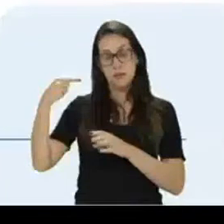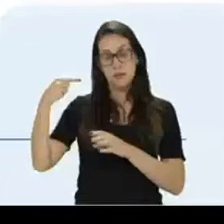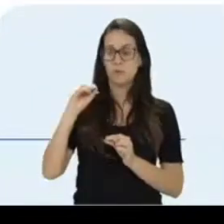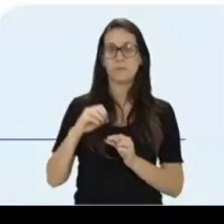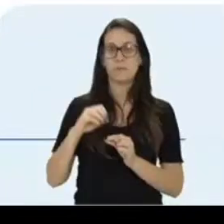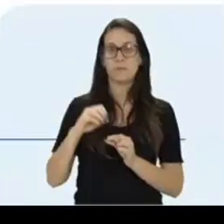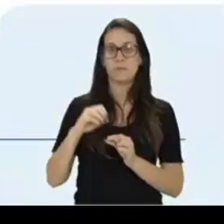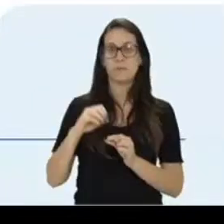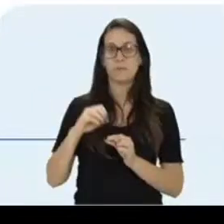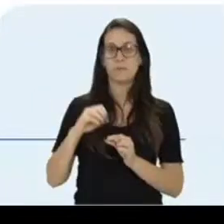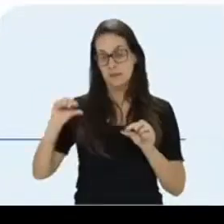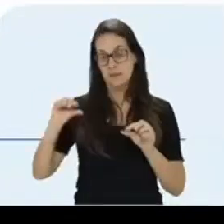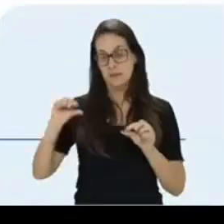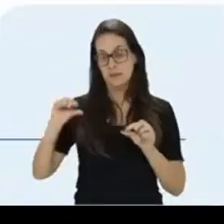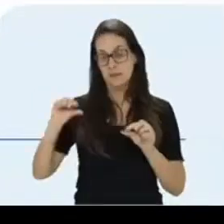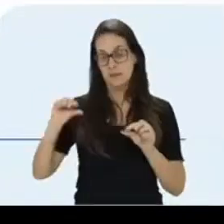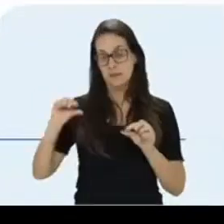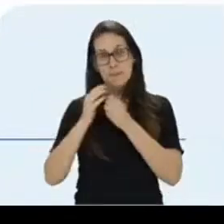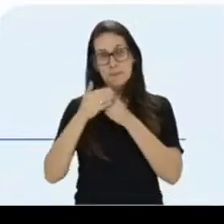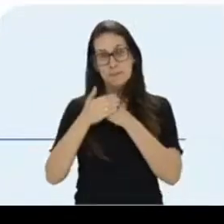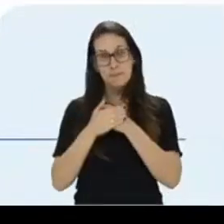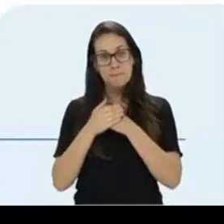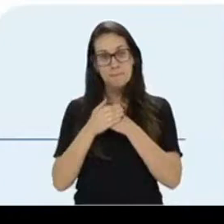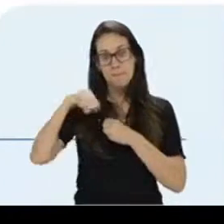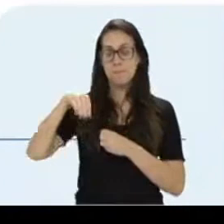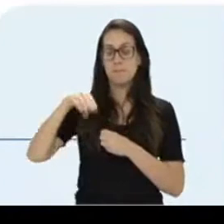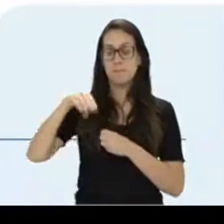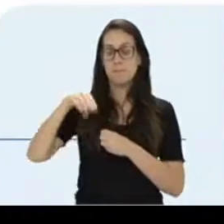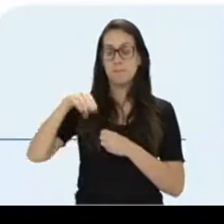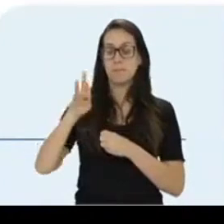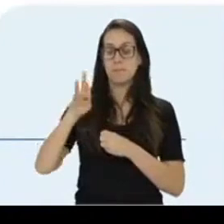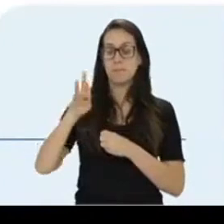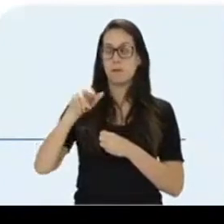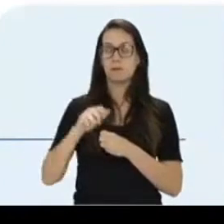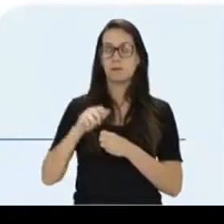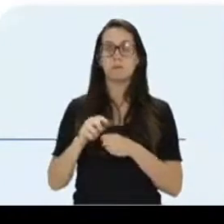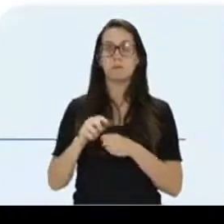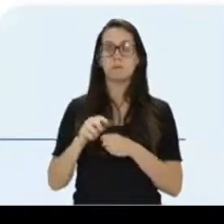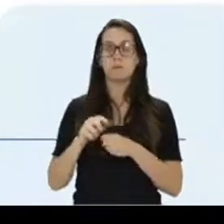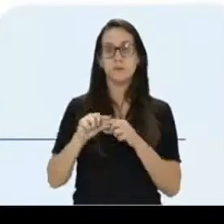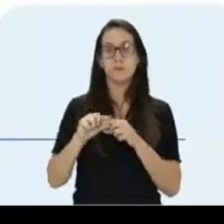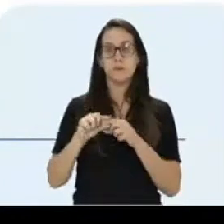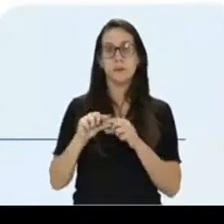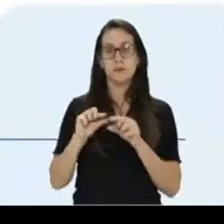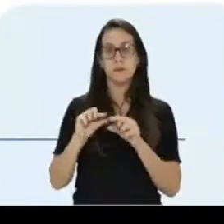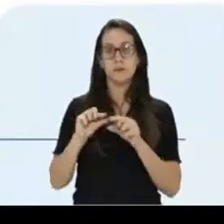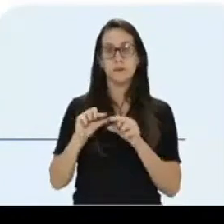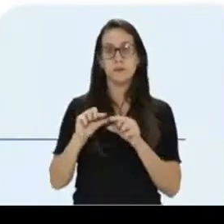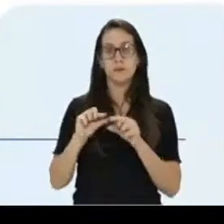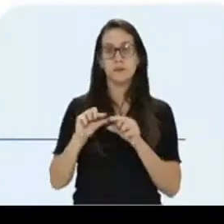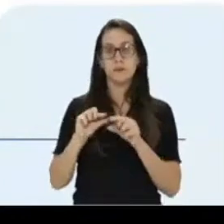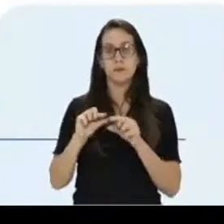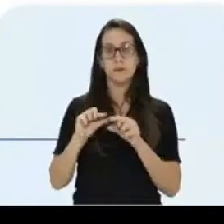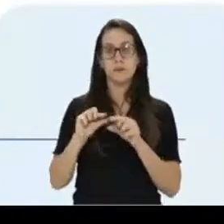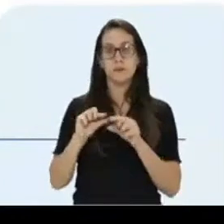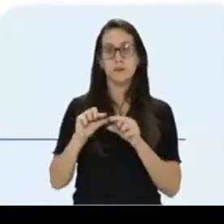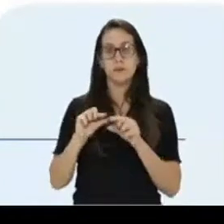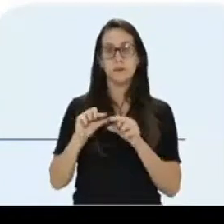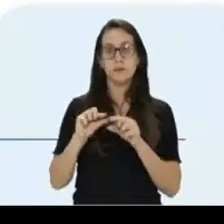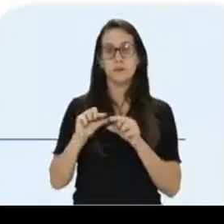uma membrana plasmática. Tenho a minha camada de peptídeo glicano. E se vocês observarem, essa camada ela é bem